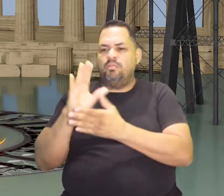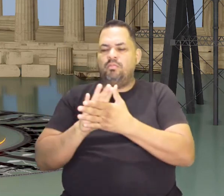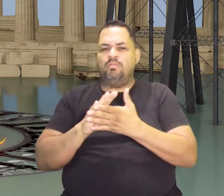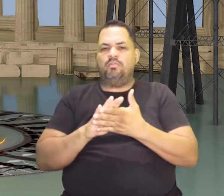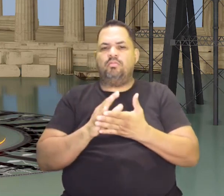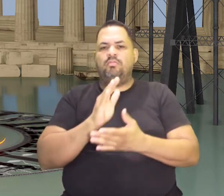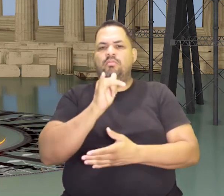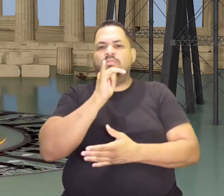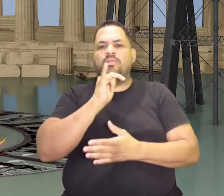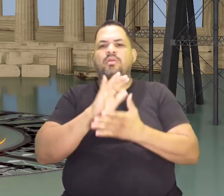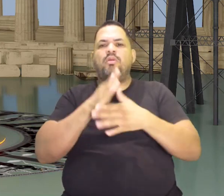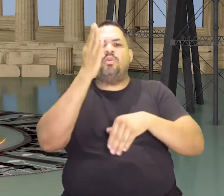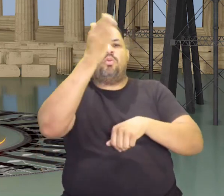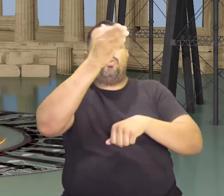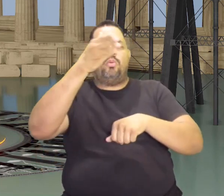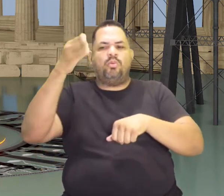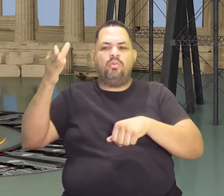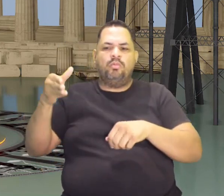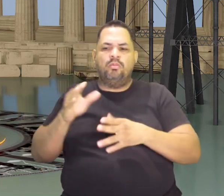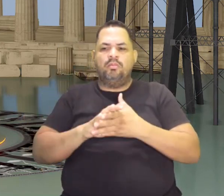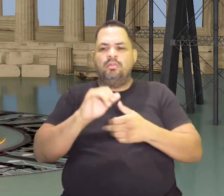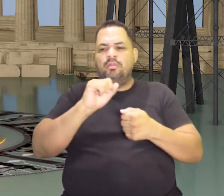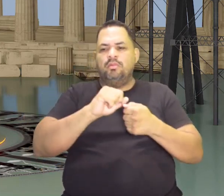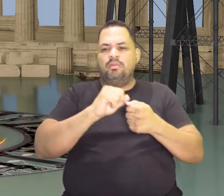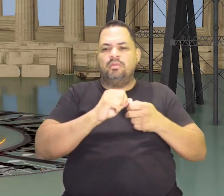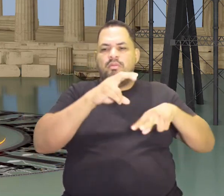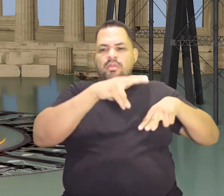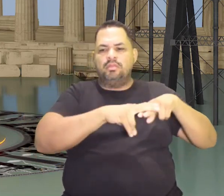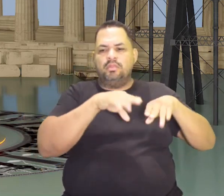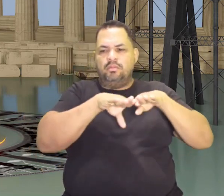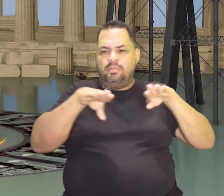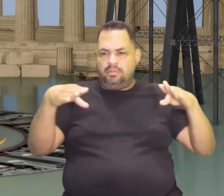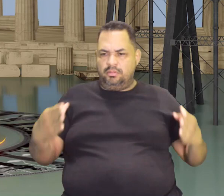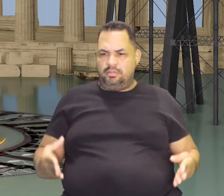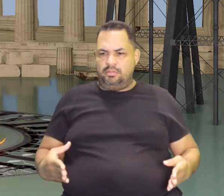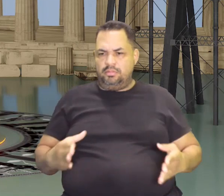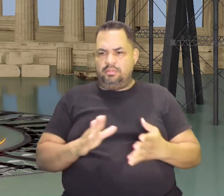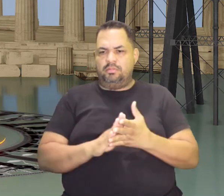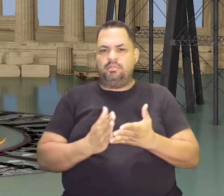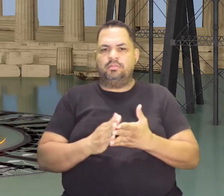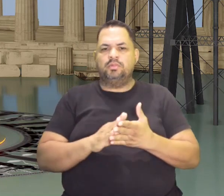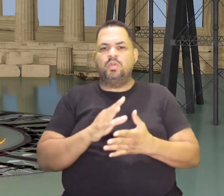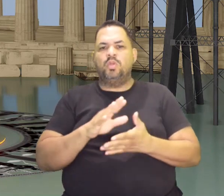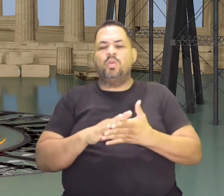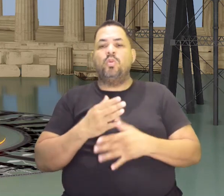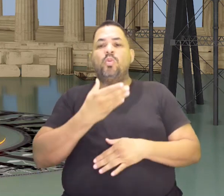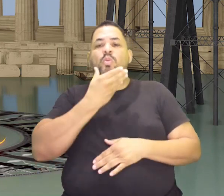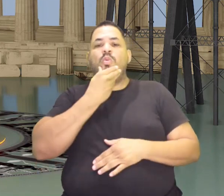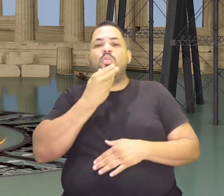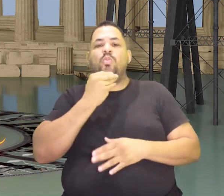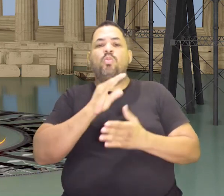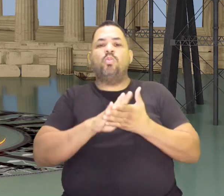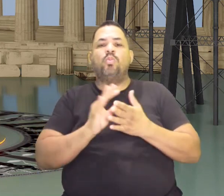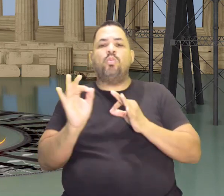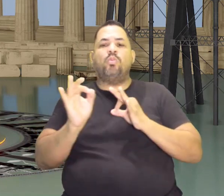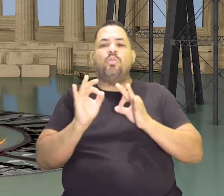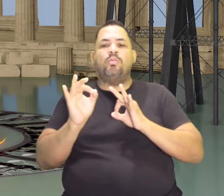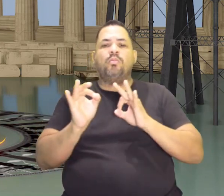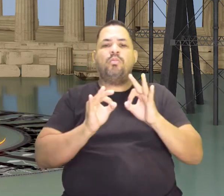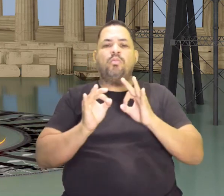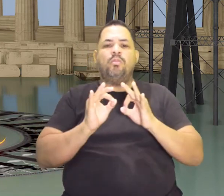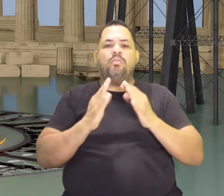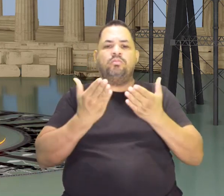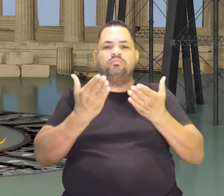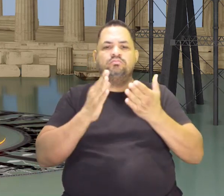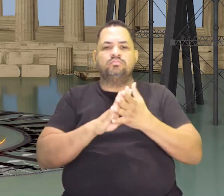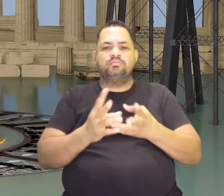vou podar uma árvore, fazer uma cadeira, uma mesa, nessa perspectiva. Ou seja, o ser humano passou a humanizar, isso é